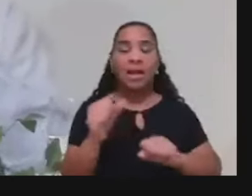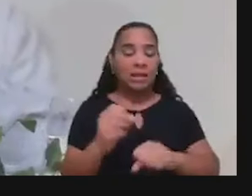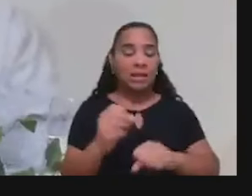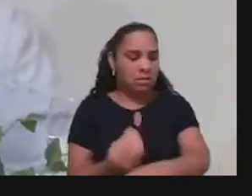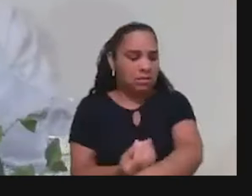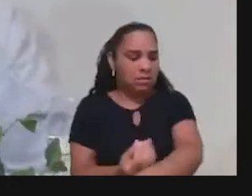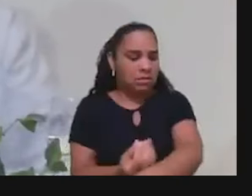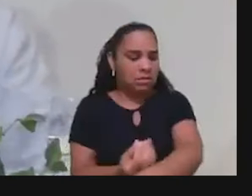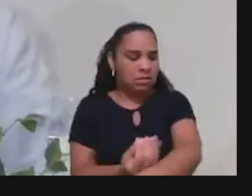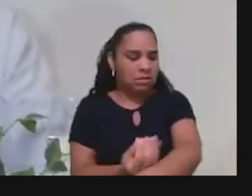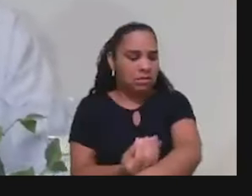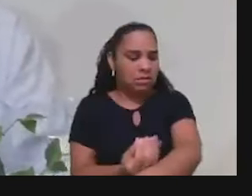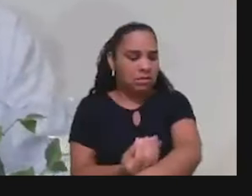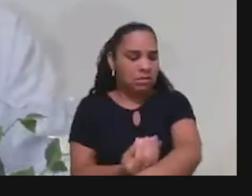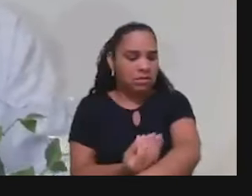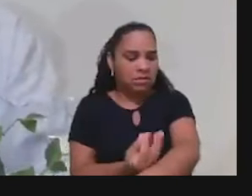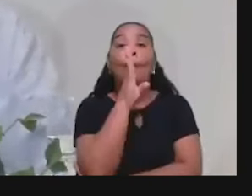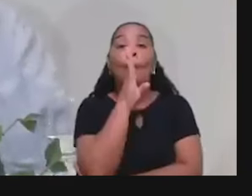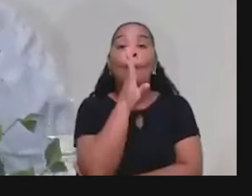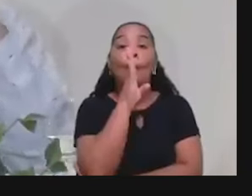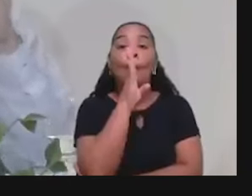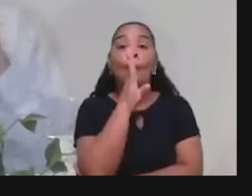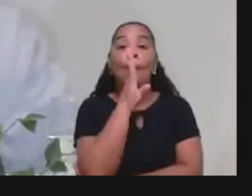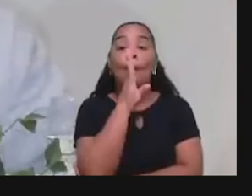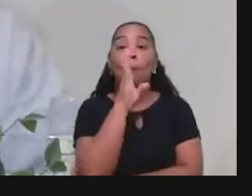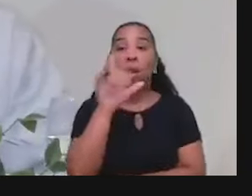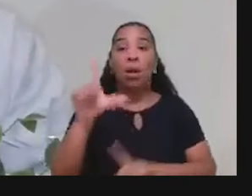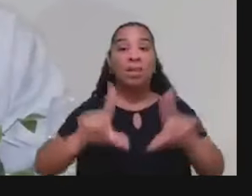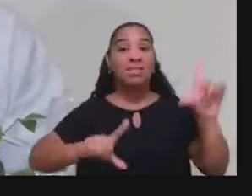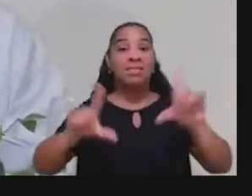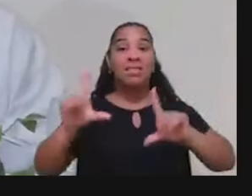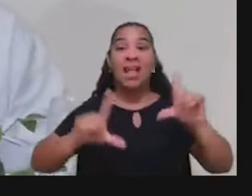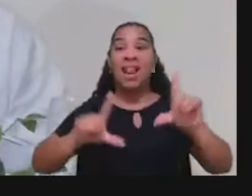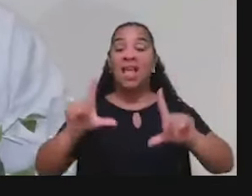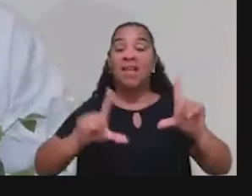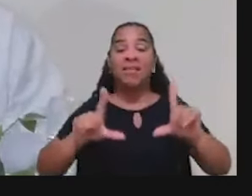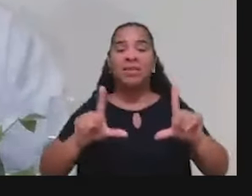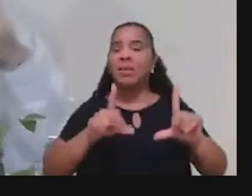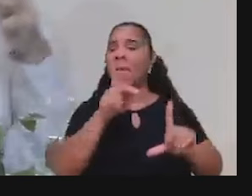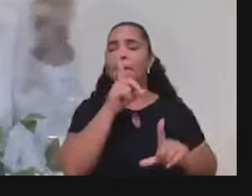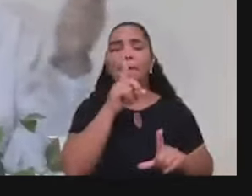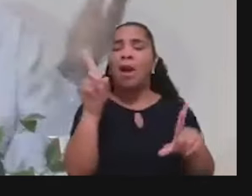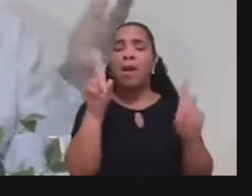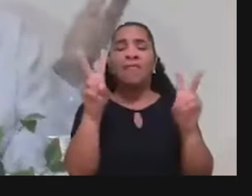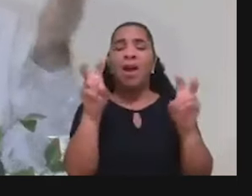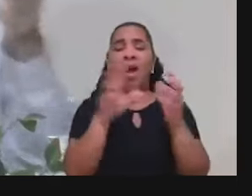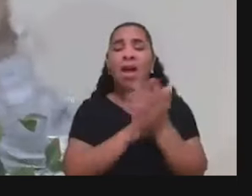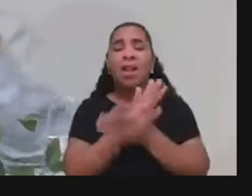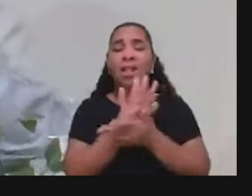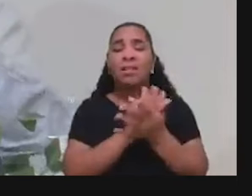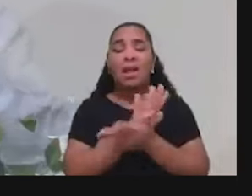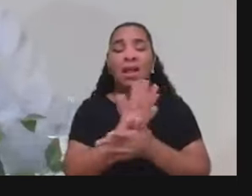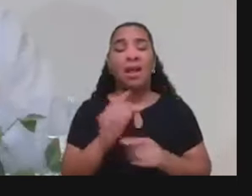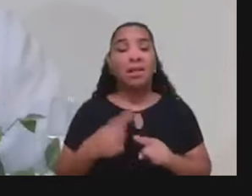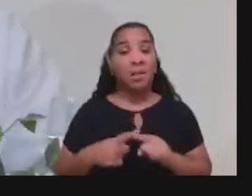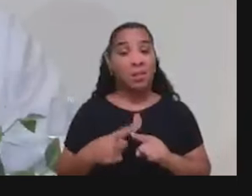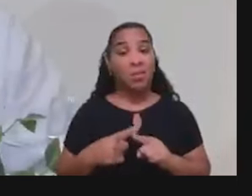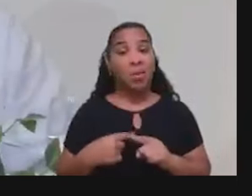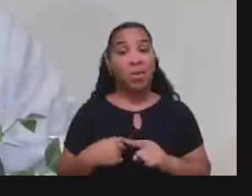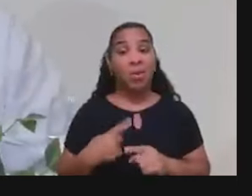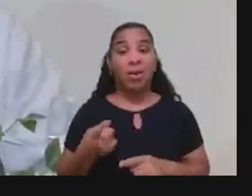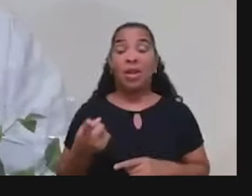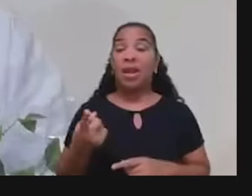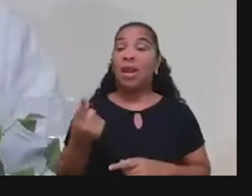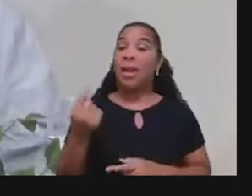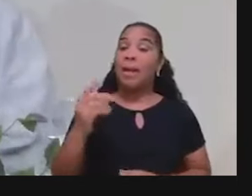Um silêncio geral. A imprensa nem toca no assunto, porque desagradava os seus